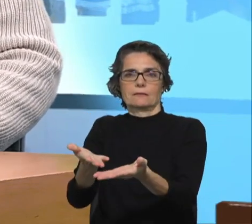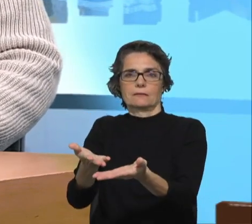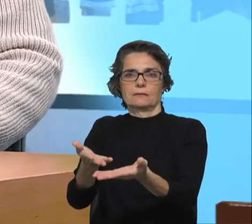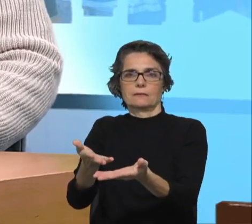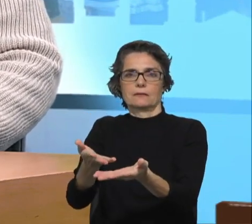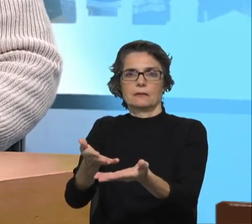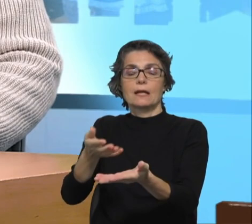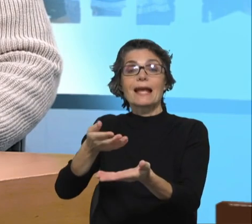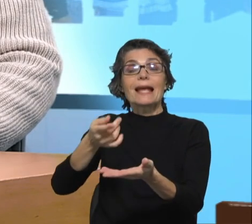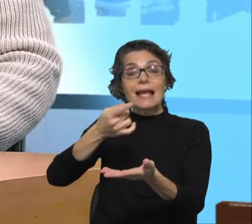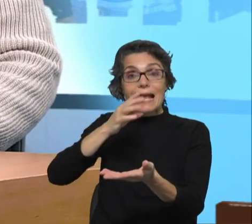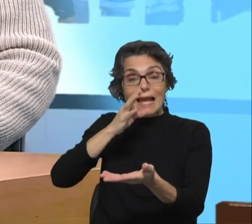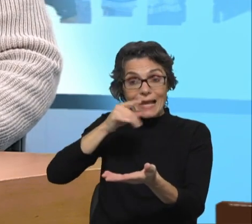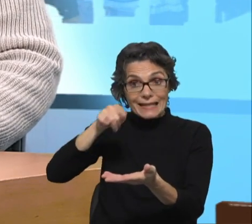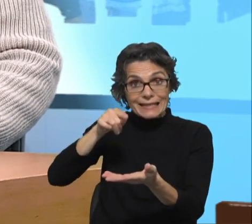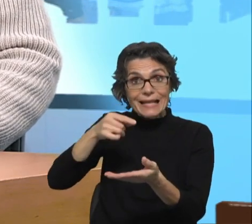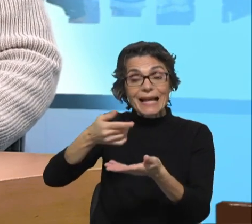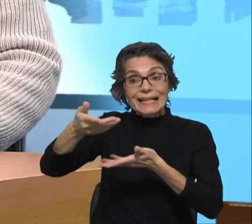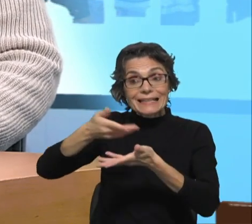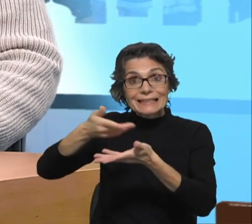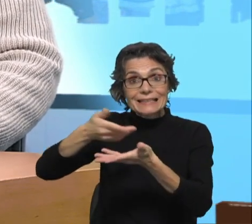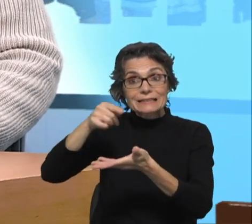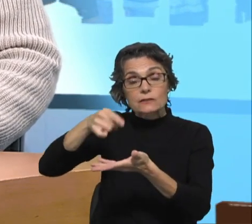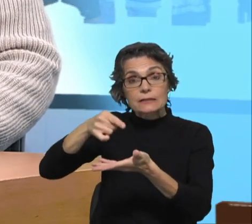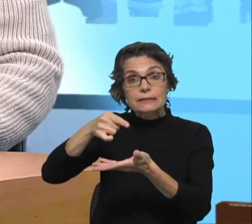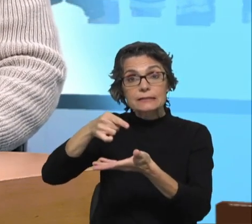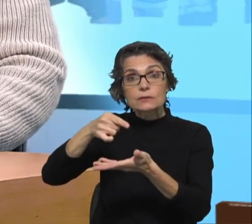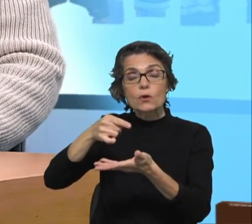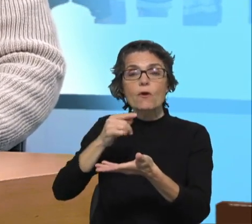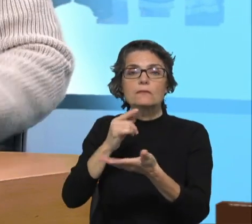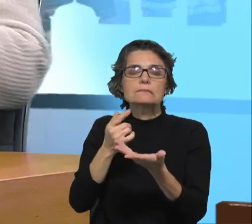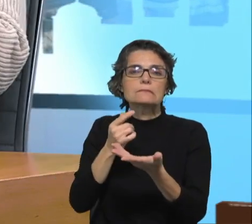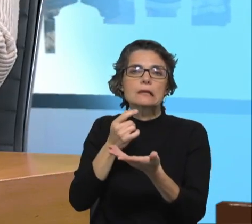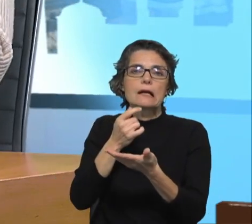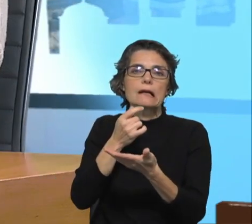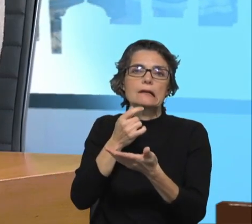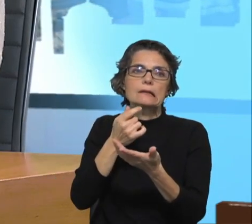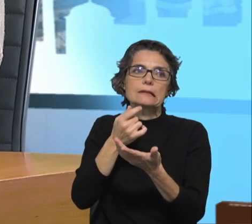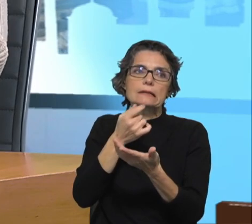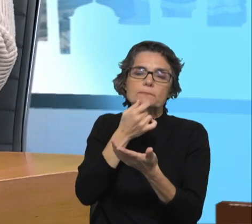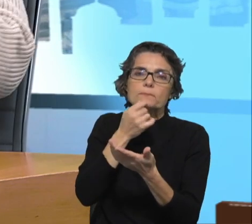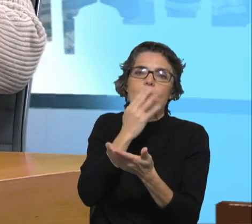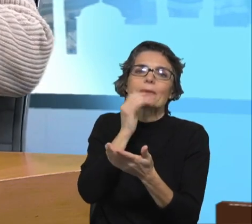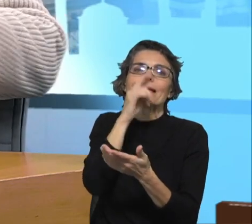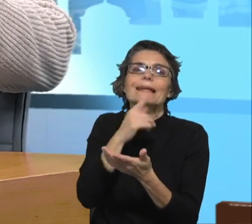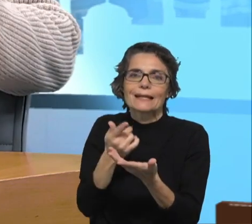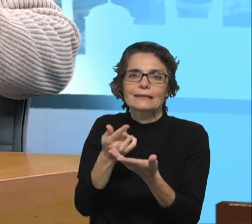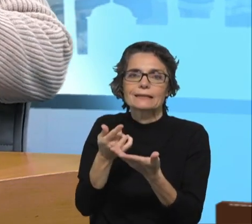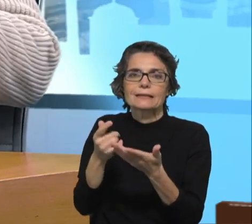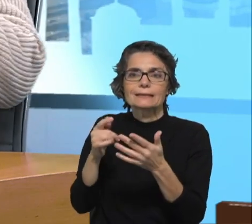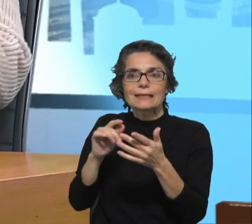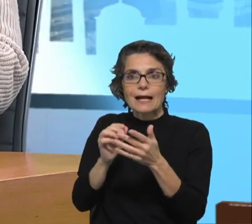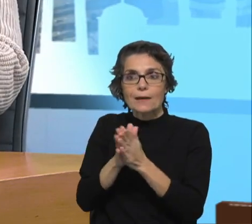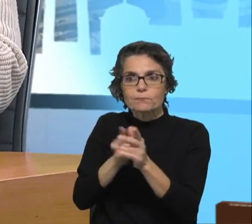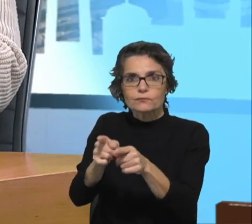depende não só do homem, como da forma como ela responde, mas ela responde de acordo connosco. Agora, é preciso entender que, da mesma forma que nós